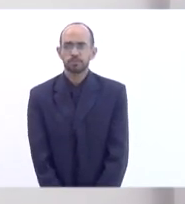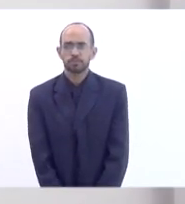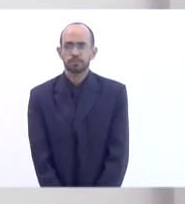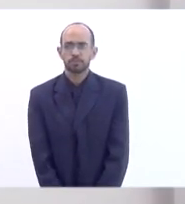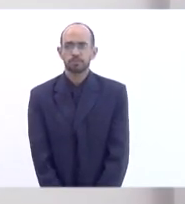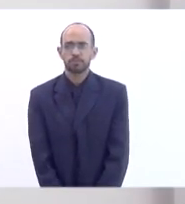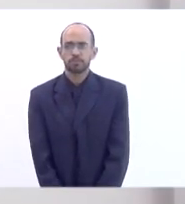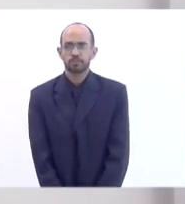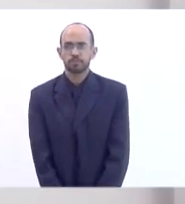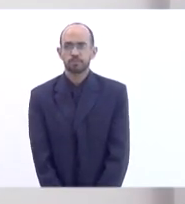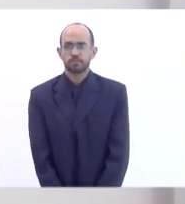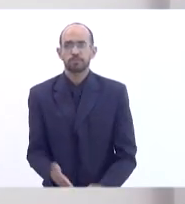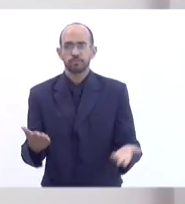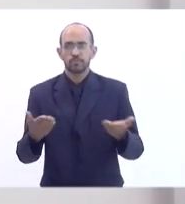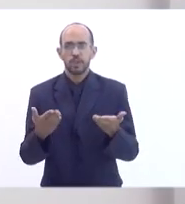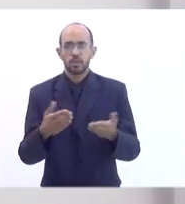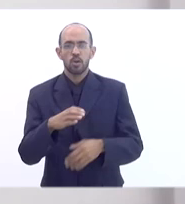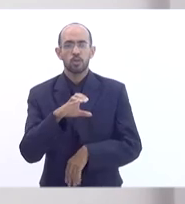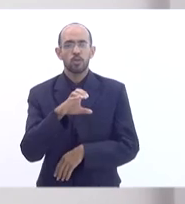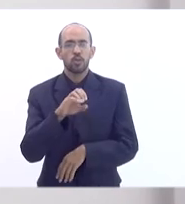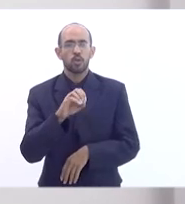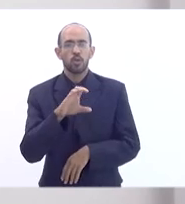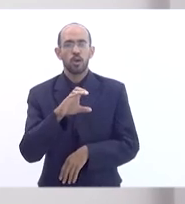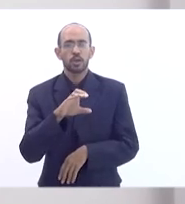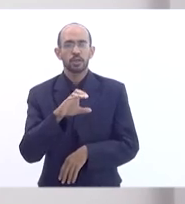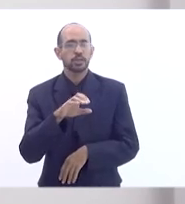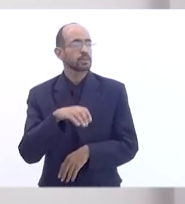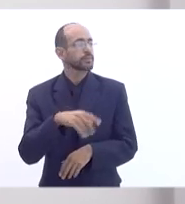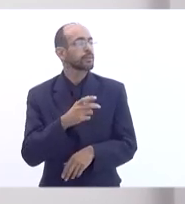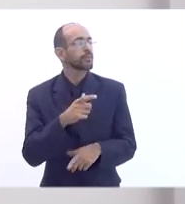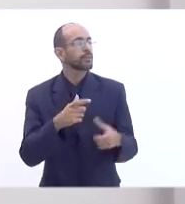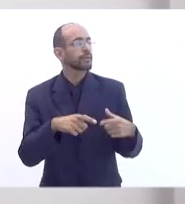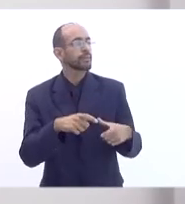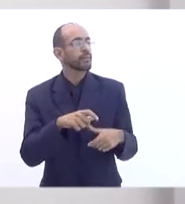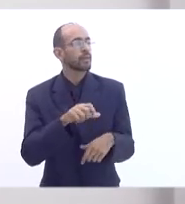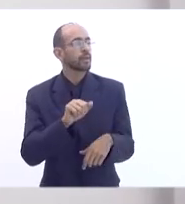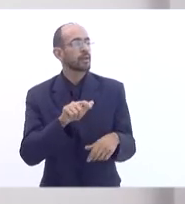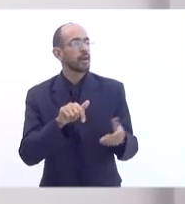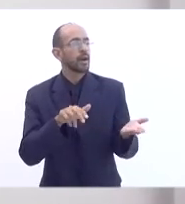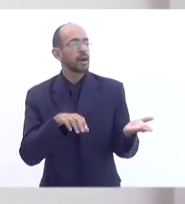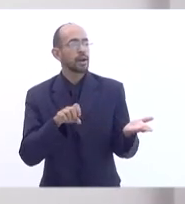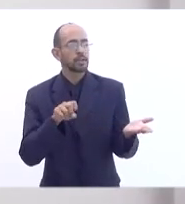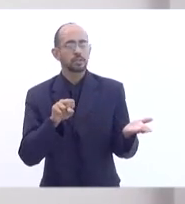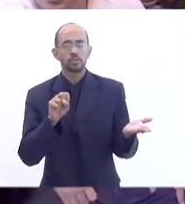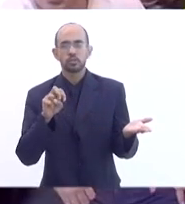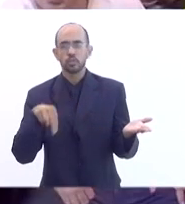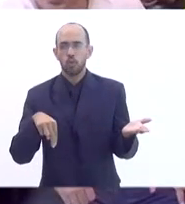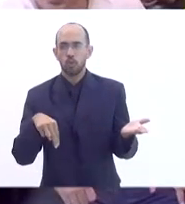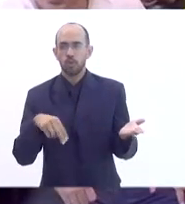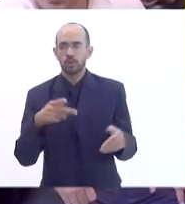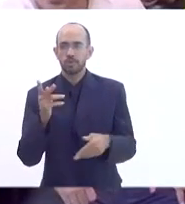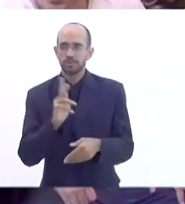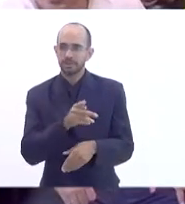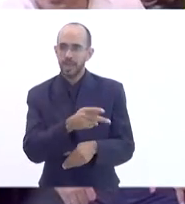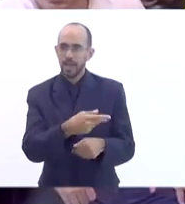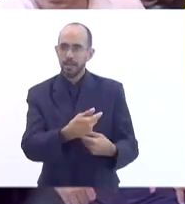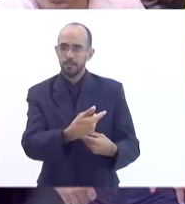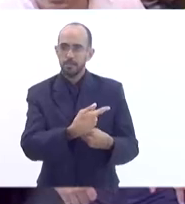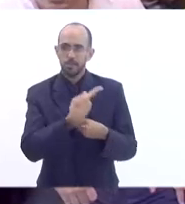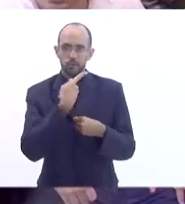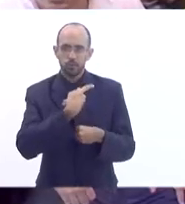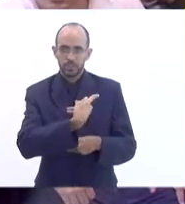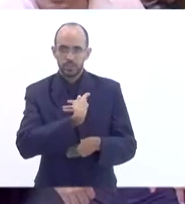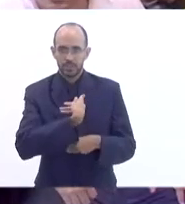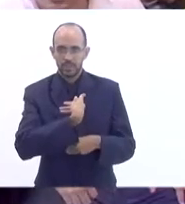e agora nossos amigos do Coque Cadê o Alisson Alisson Então me visita sempre ele ele quer beber café na xícara